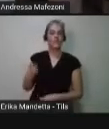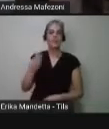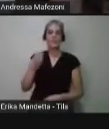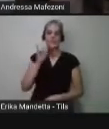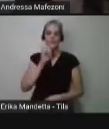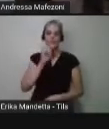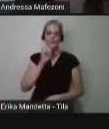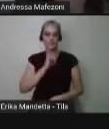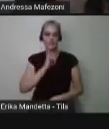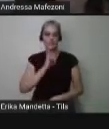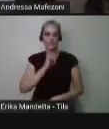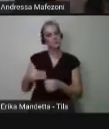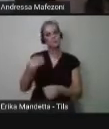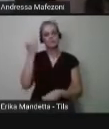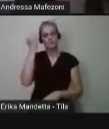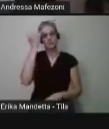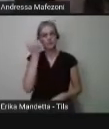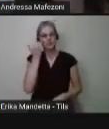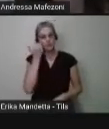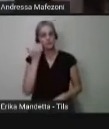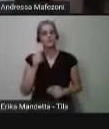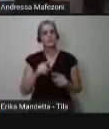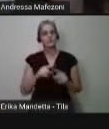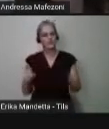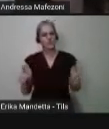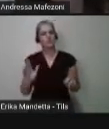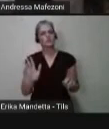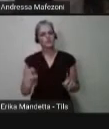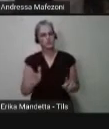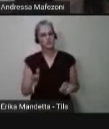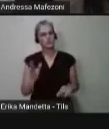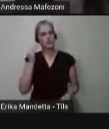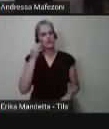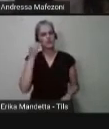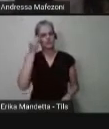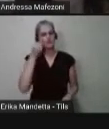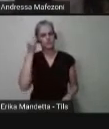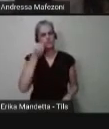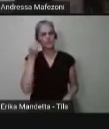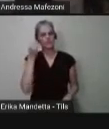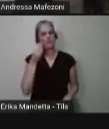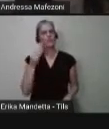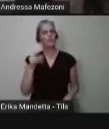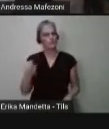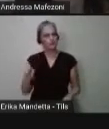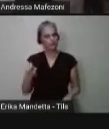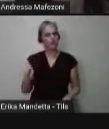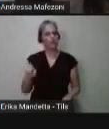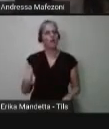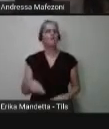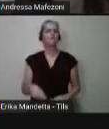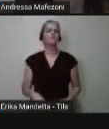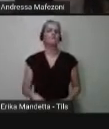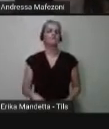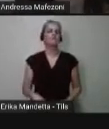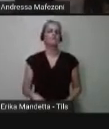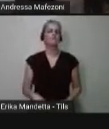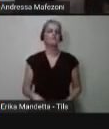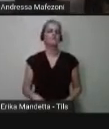constatada nas experiências vivenciadas no nosso município, visto que, além